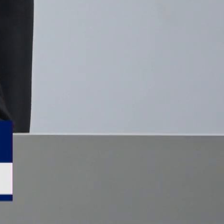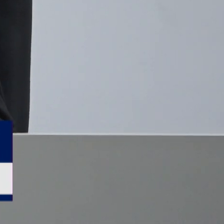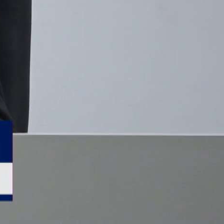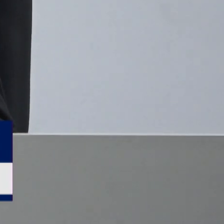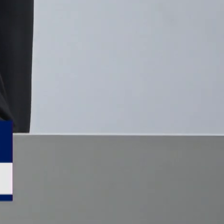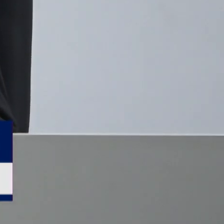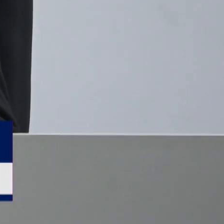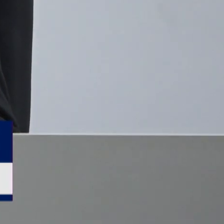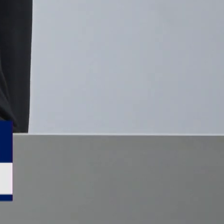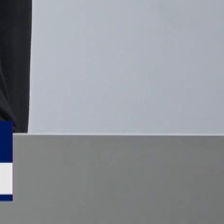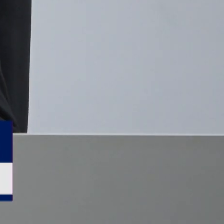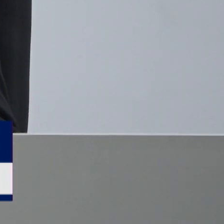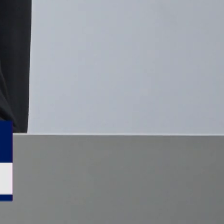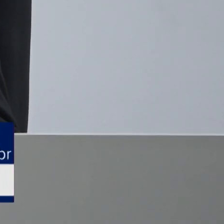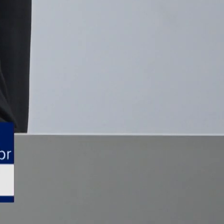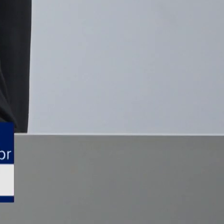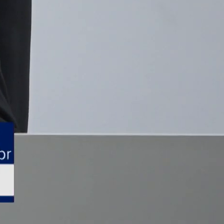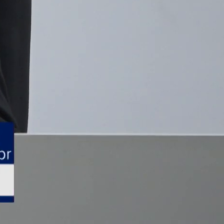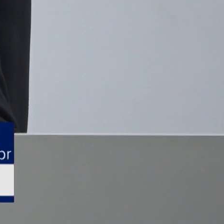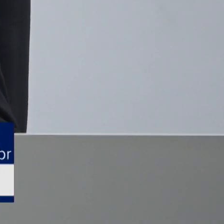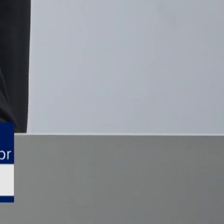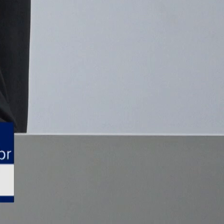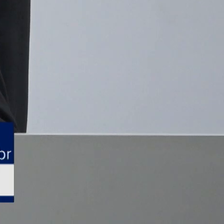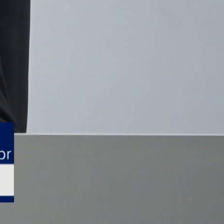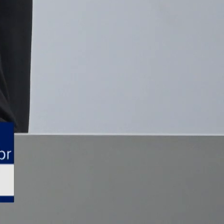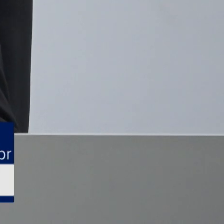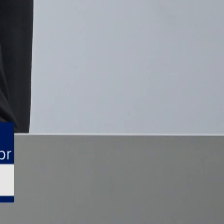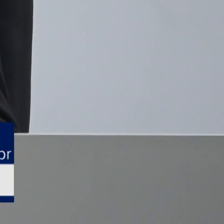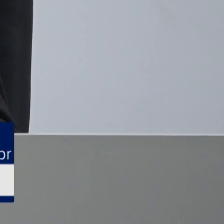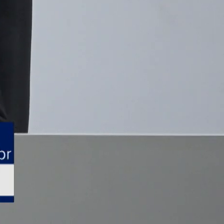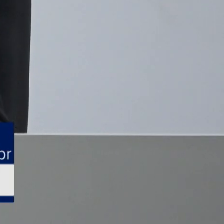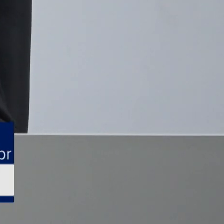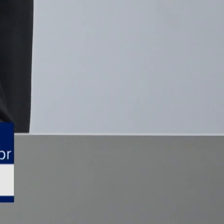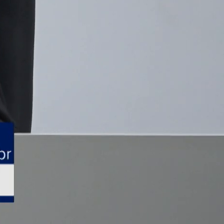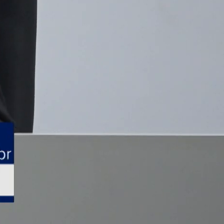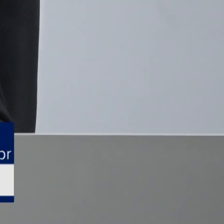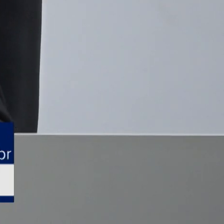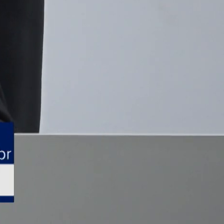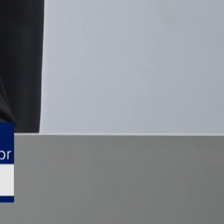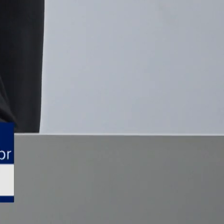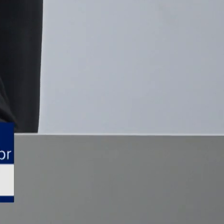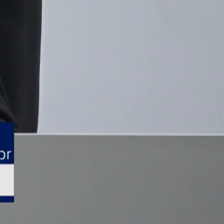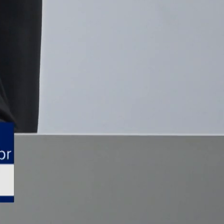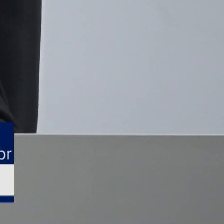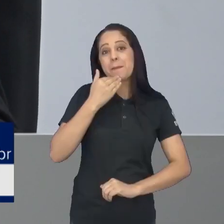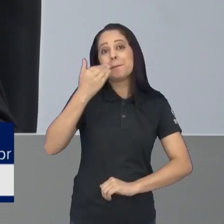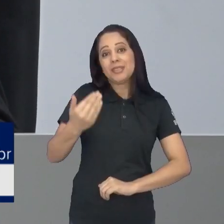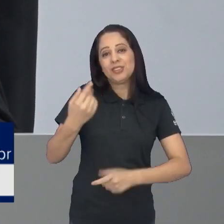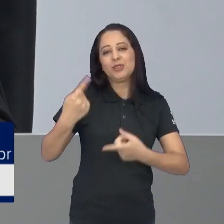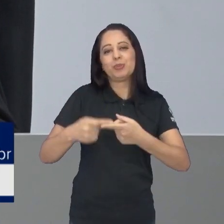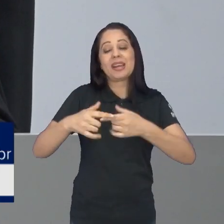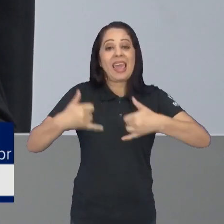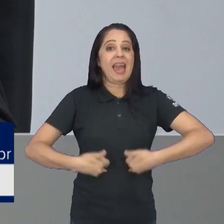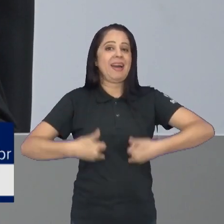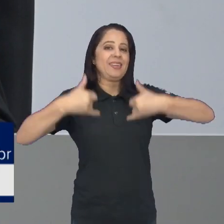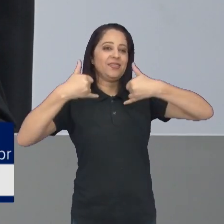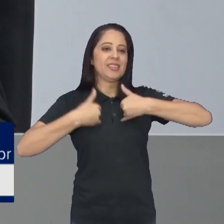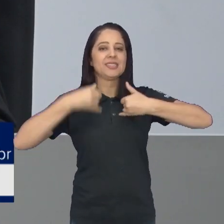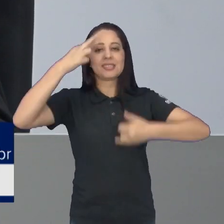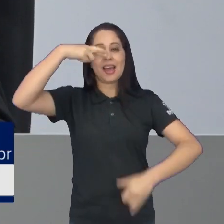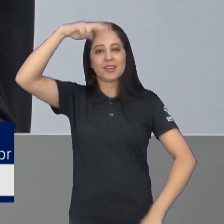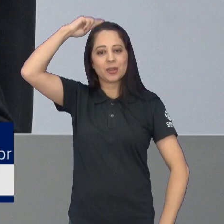lembrança aqui, para lembrar do aniversário do vereador Robertinho da padaria, que foi no sábado, e eu caí